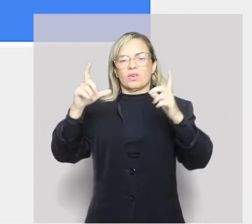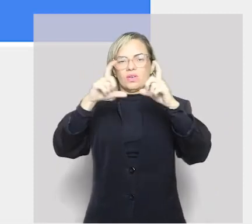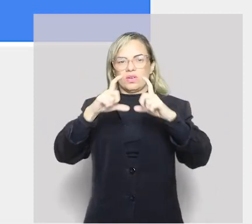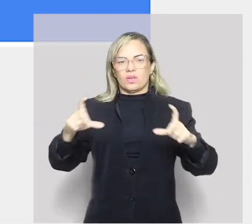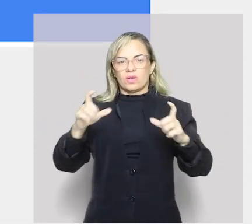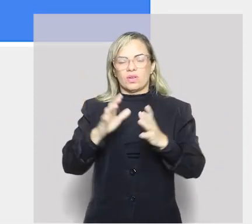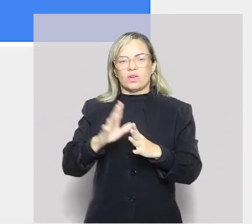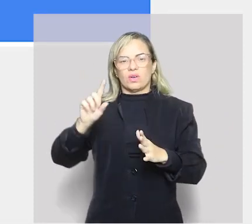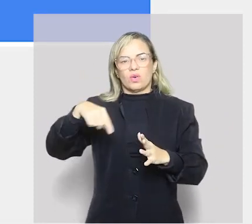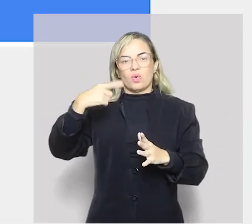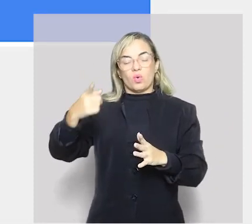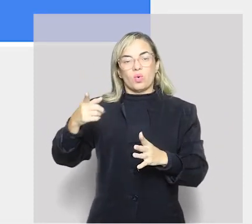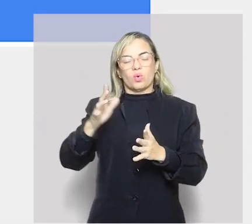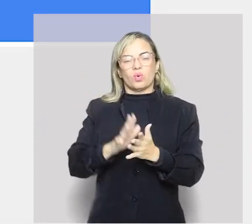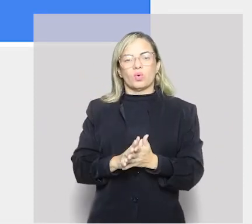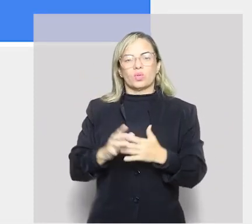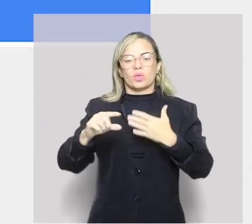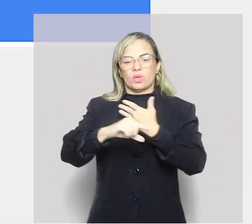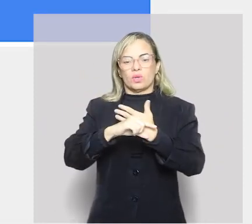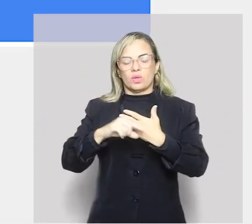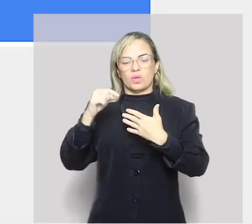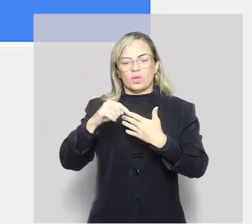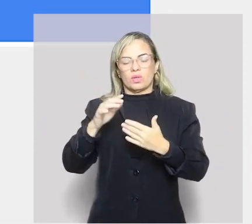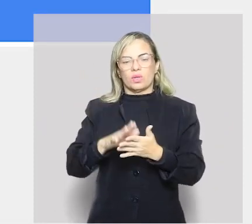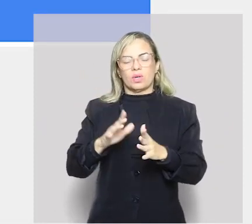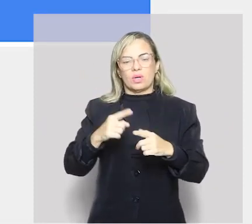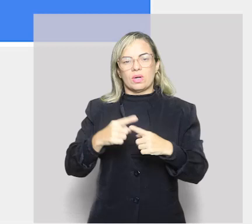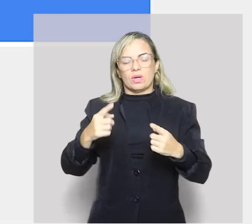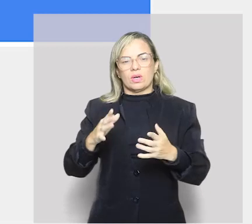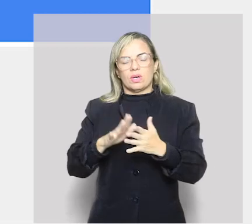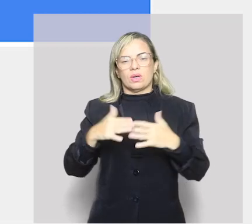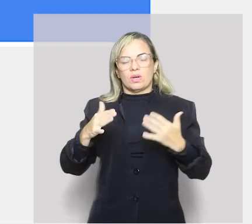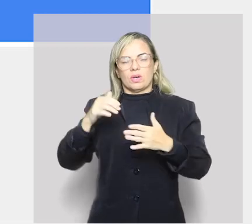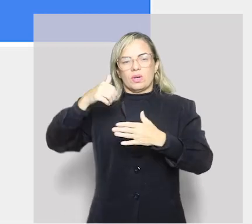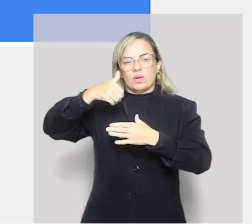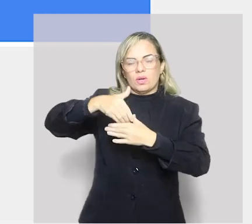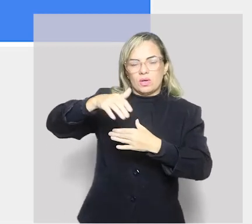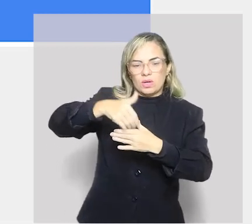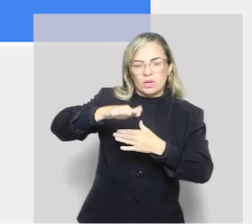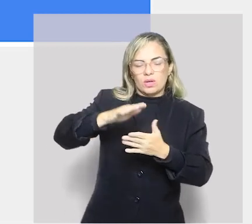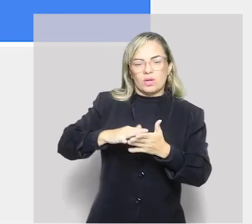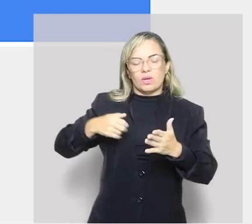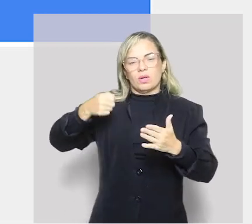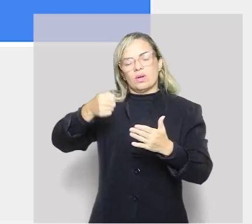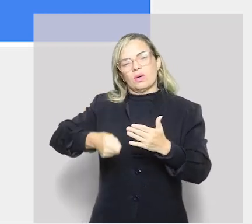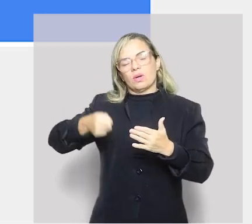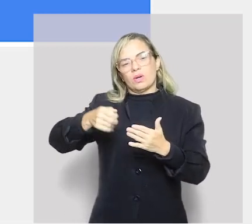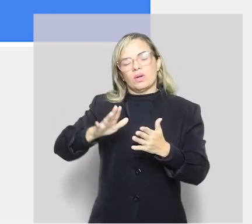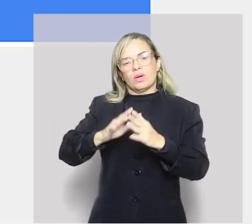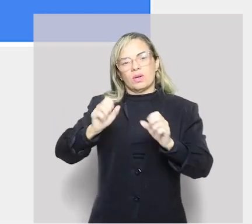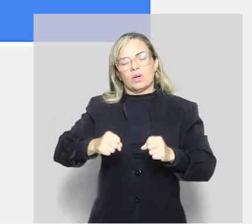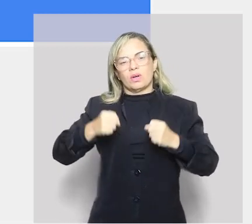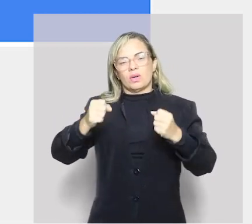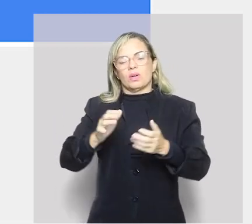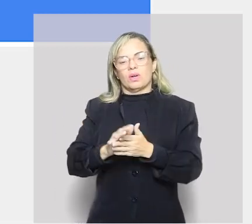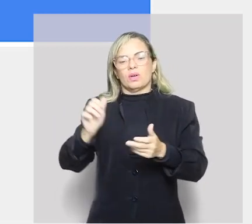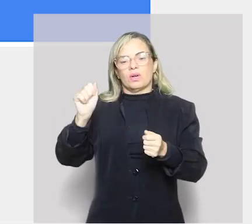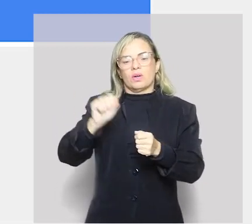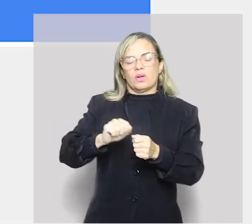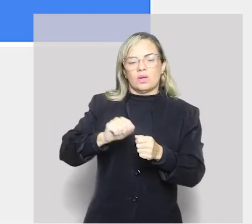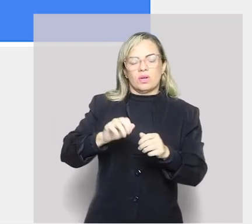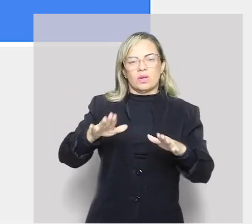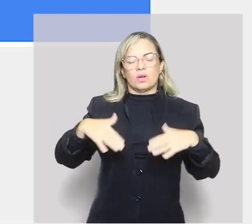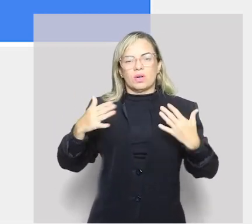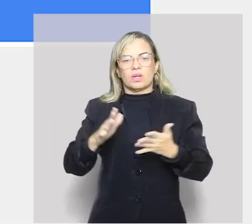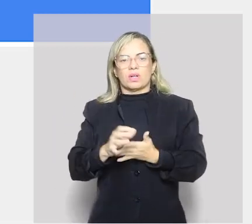outra referência, mas obrigatoriamente, e aí é uma dica que eu digo que é obrigatório, mas você pode fazer essa estratégia de outra forma, mas